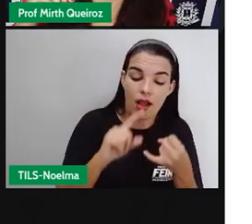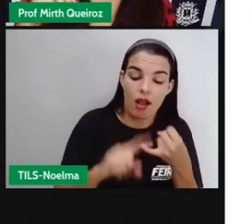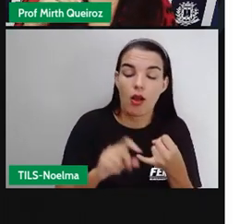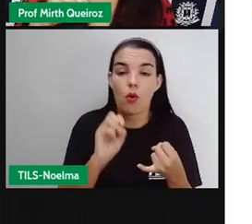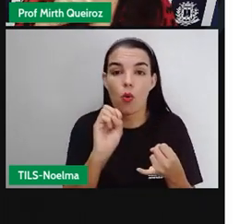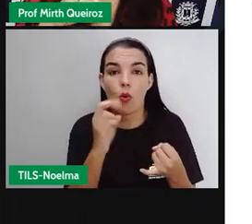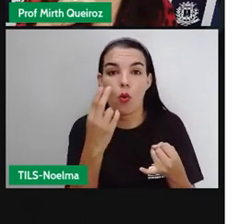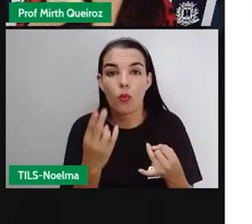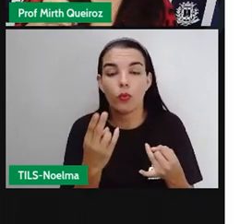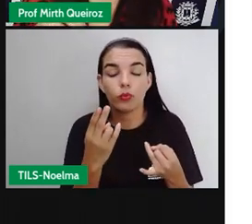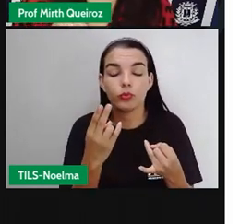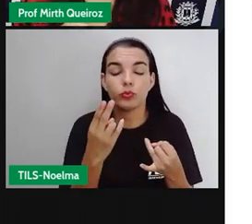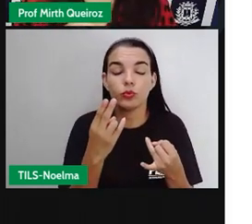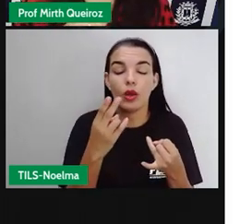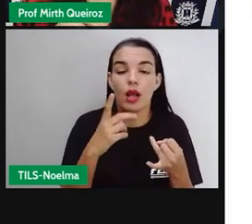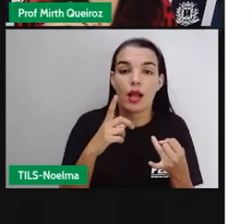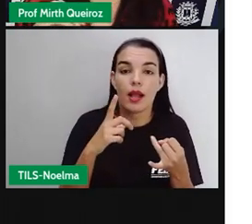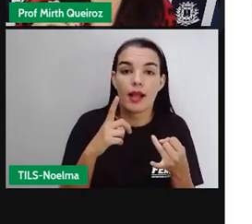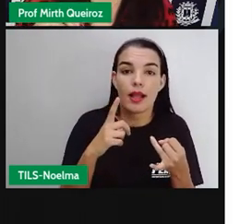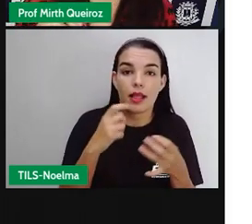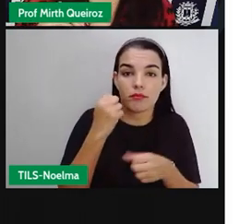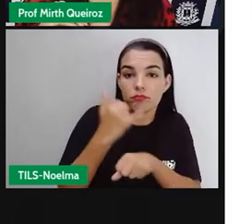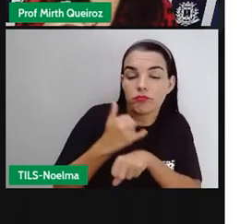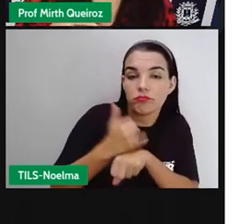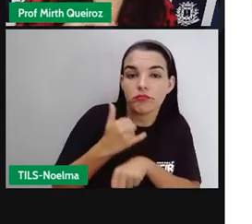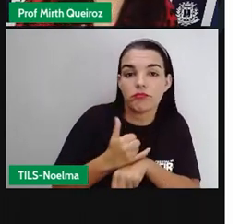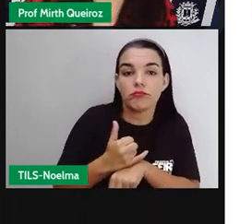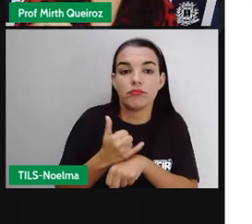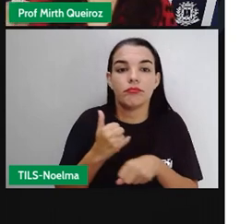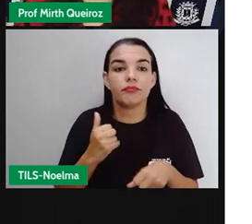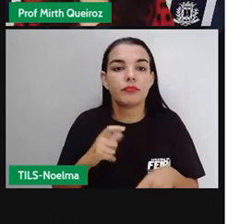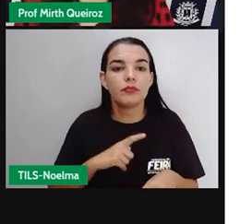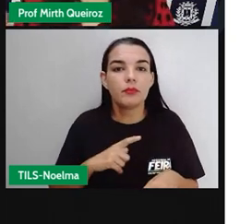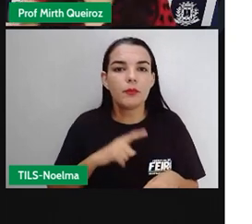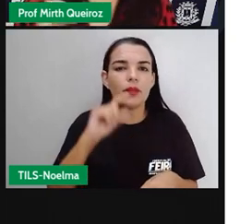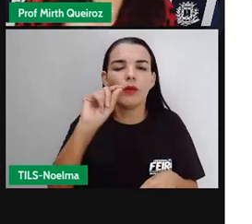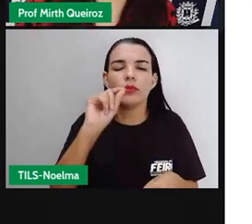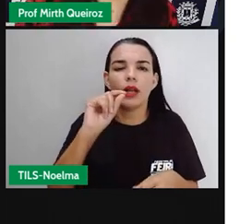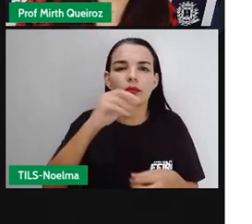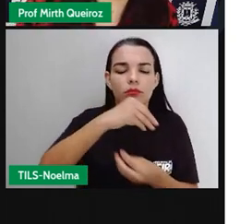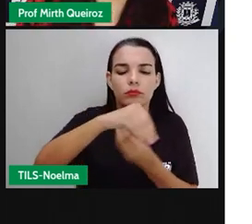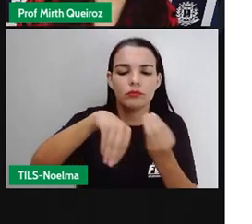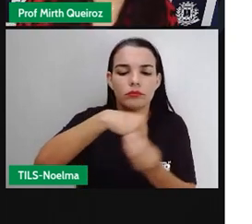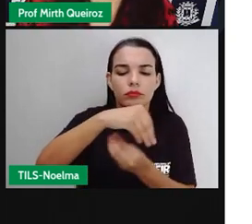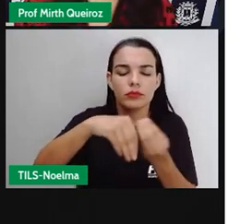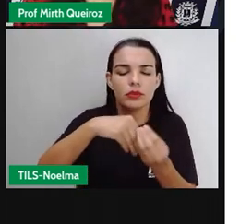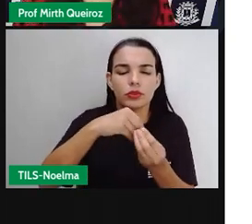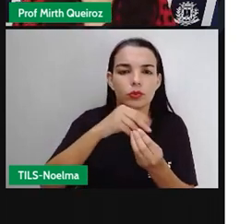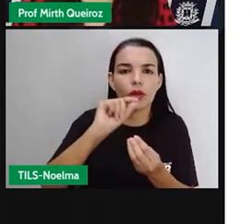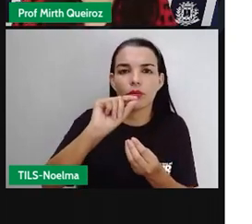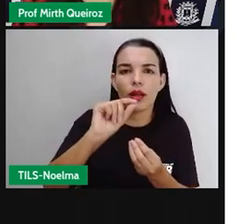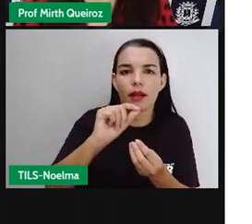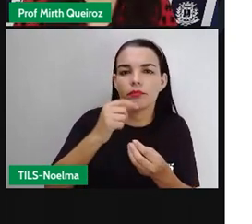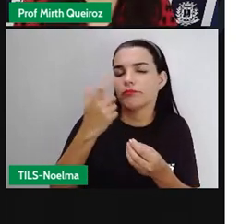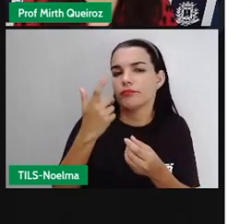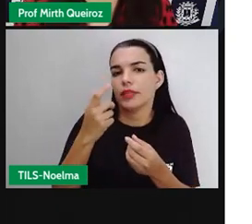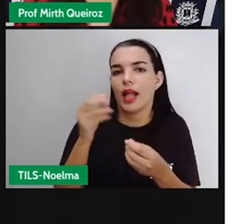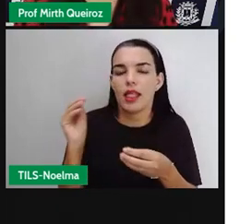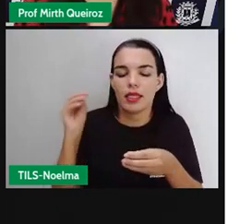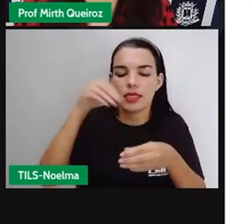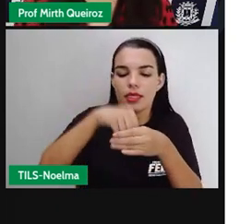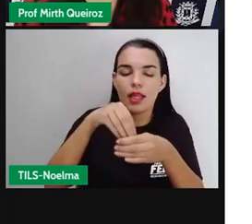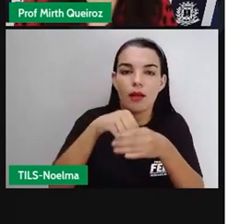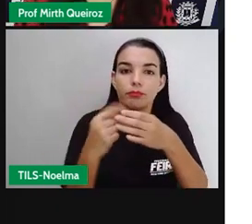caldinho de carne ali no arroz, mistura de líquido com sólido, né? Podemos ainda